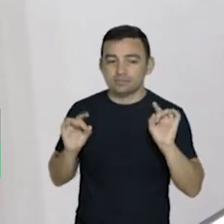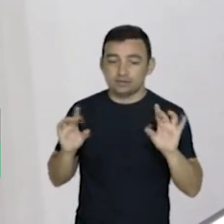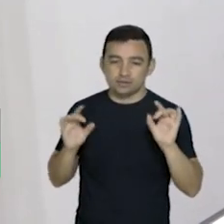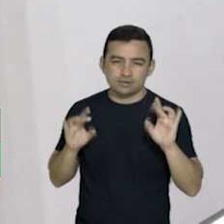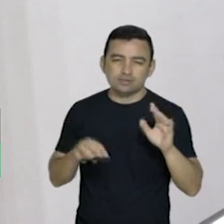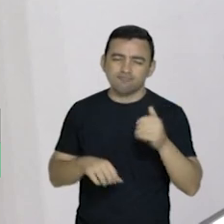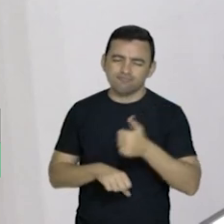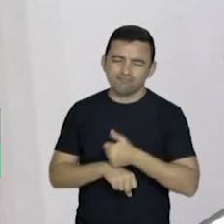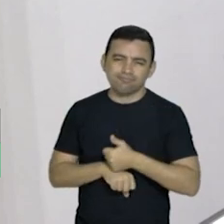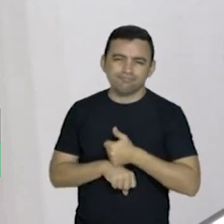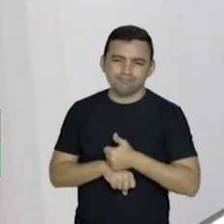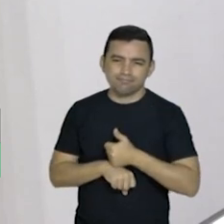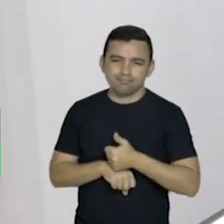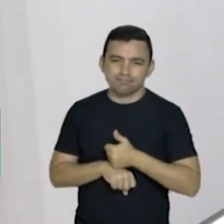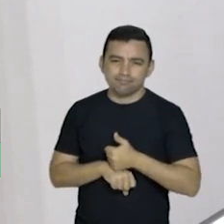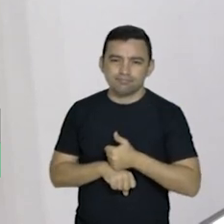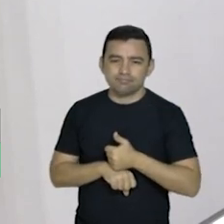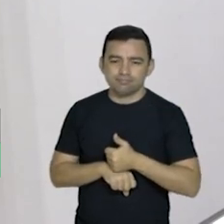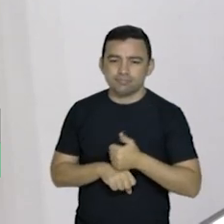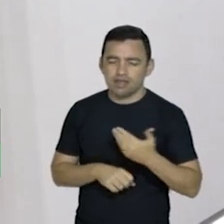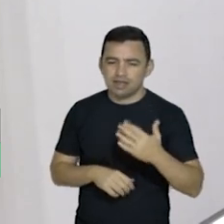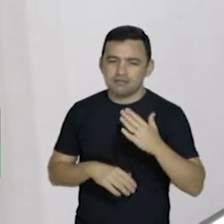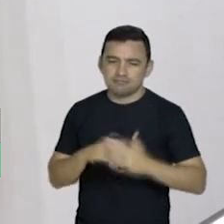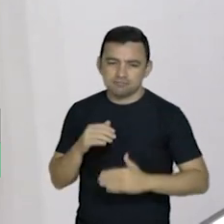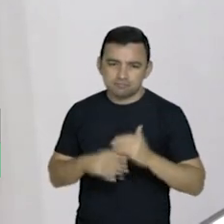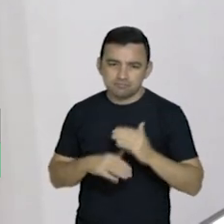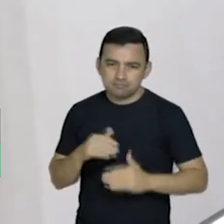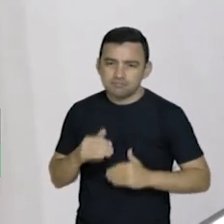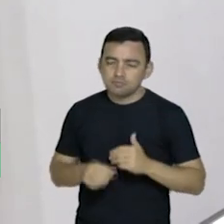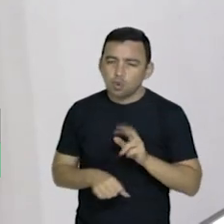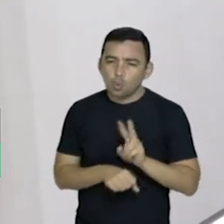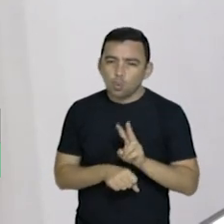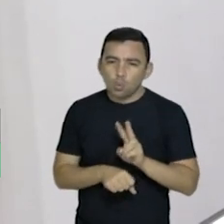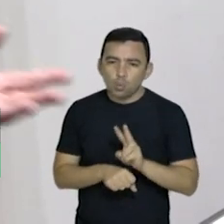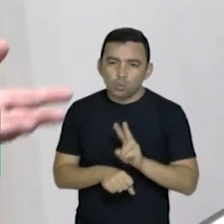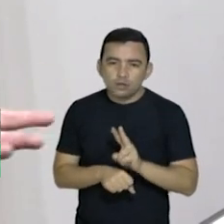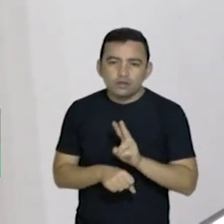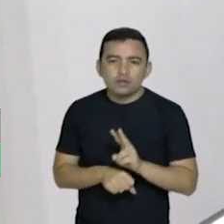profissional que comanda a dica de Canoinhas